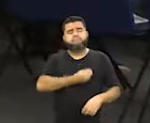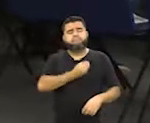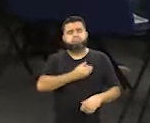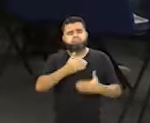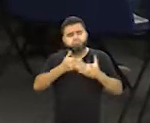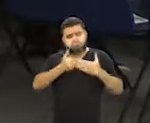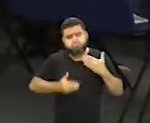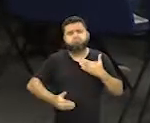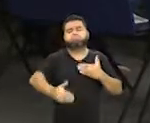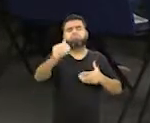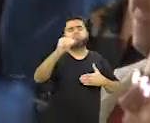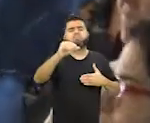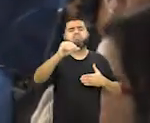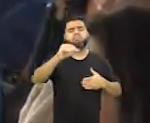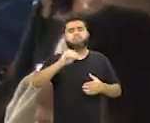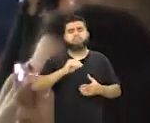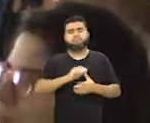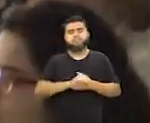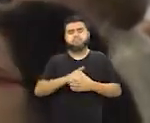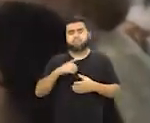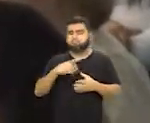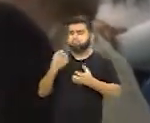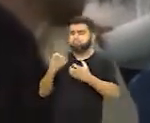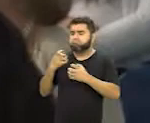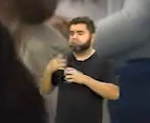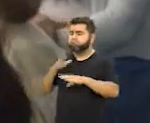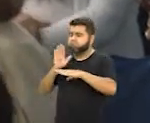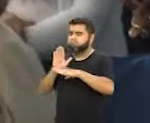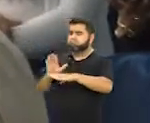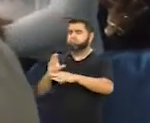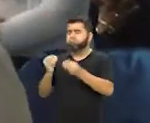contribuindo naquilo que está ao nosso alcance.